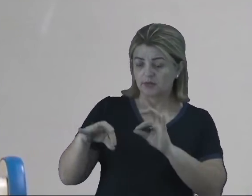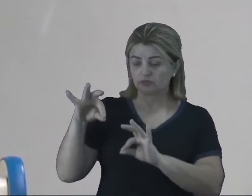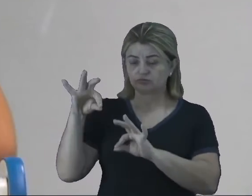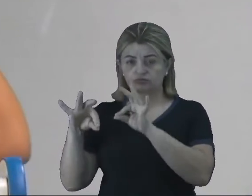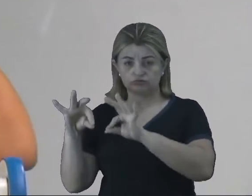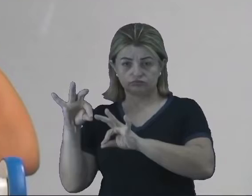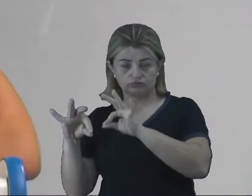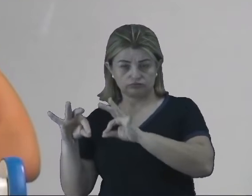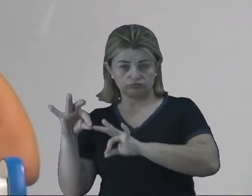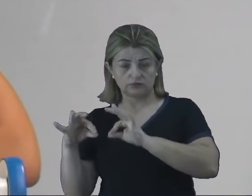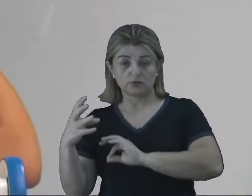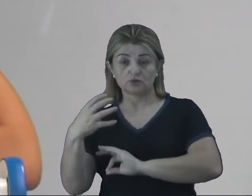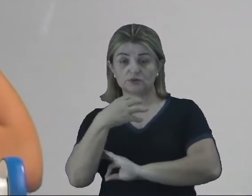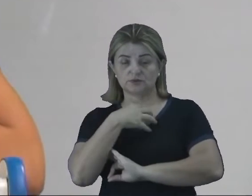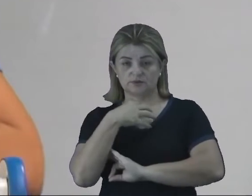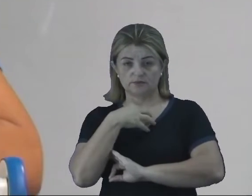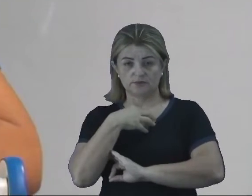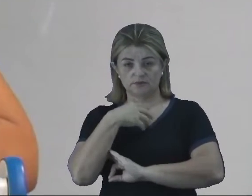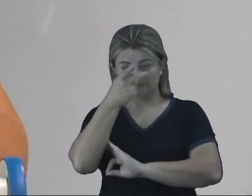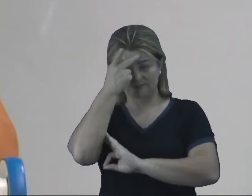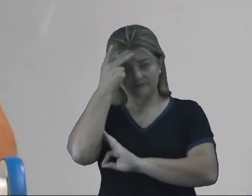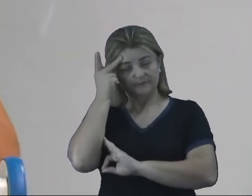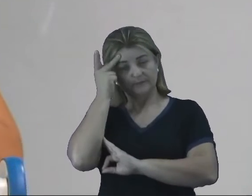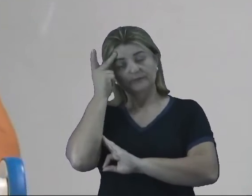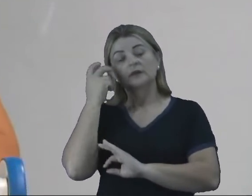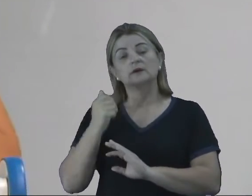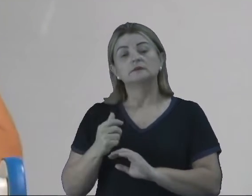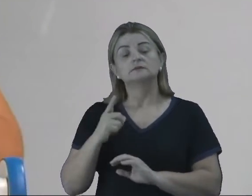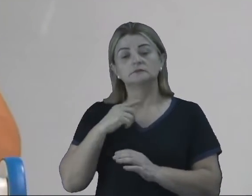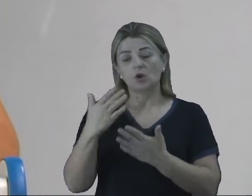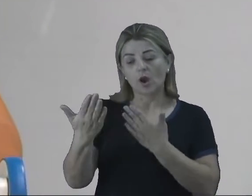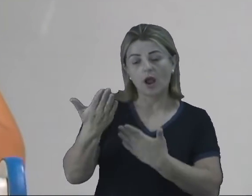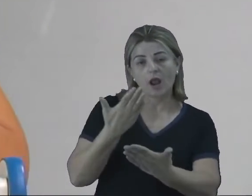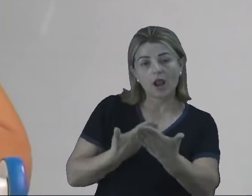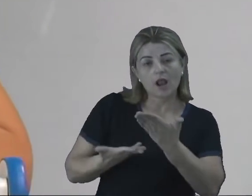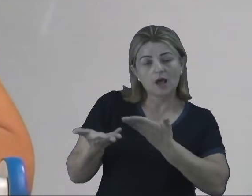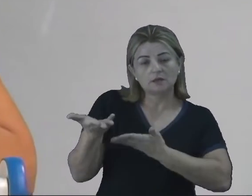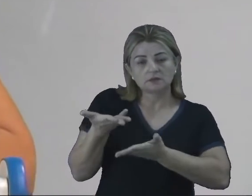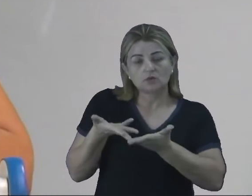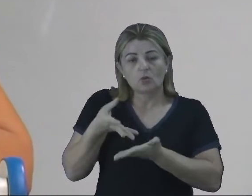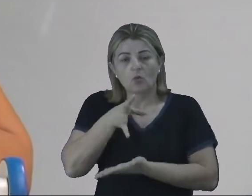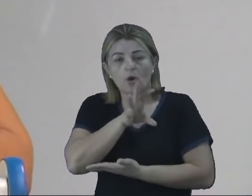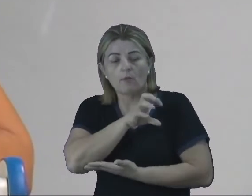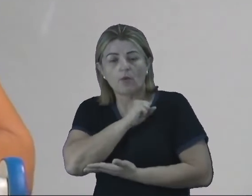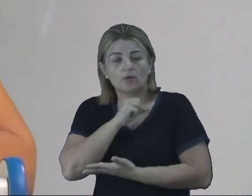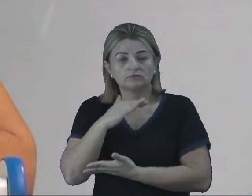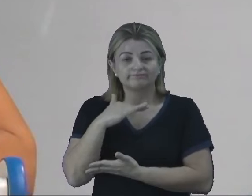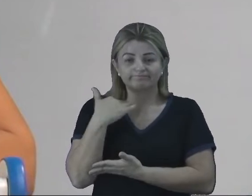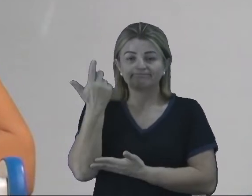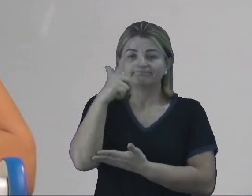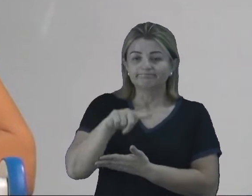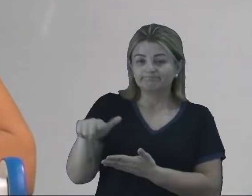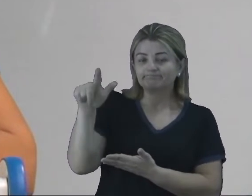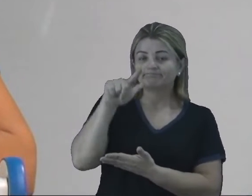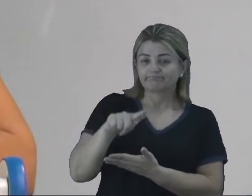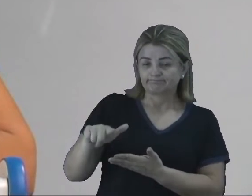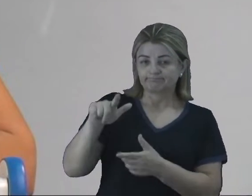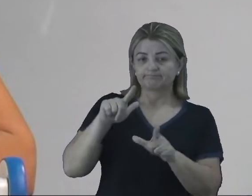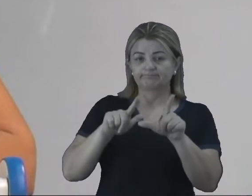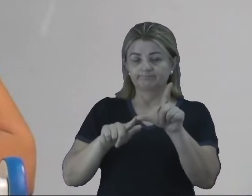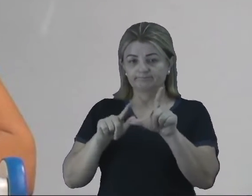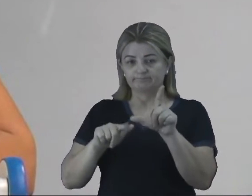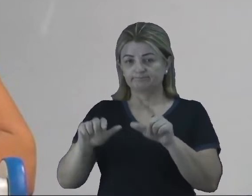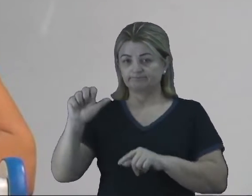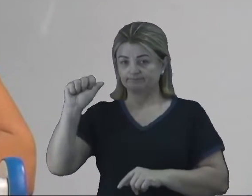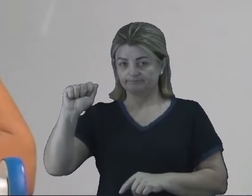texto A, mas sem perder a visão crítica da realidade brasileira. Então aqui ele diz que os textos se